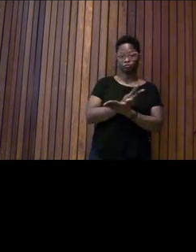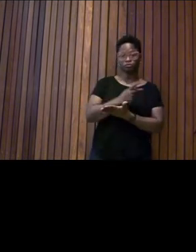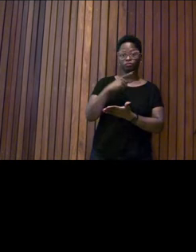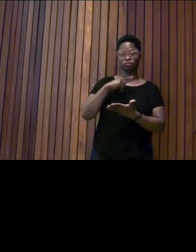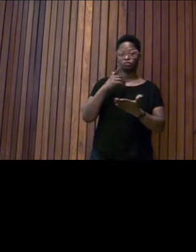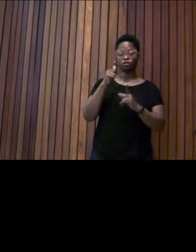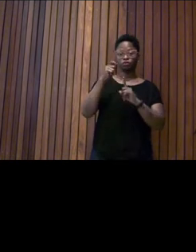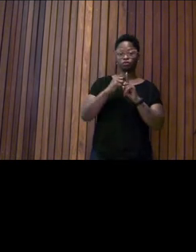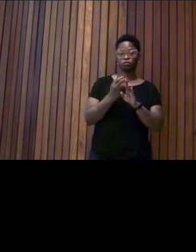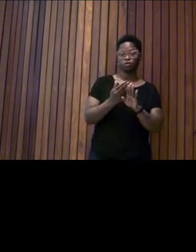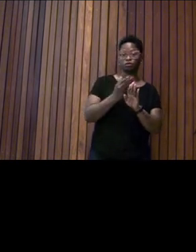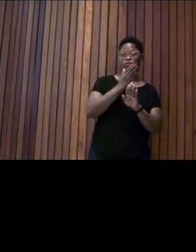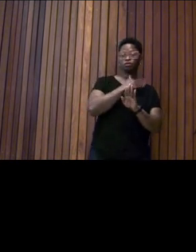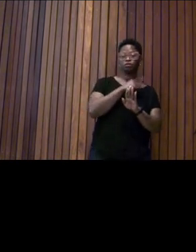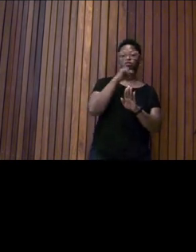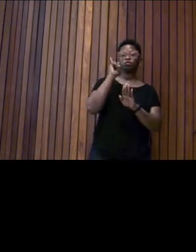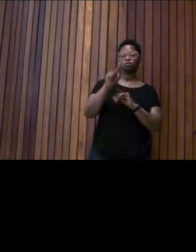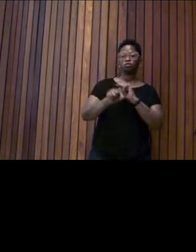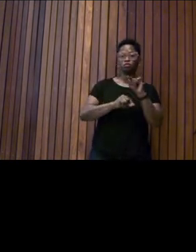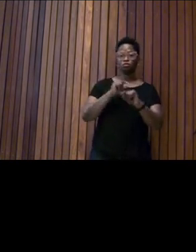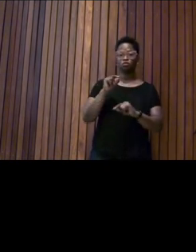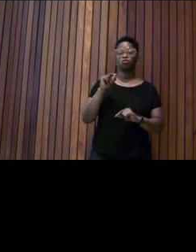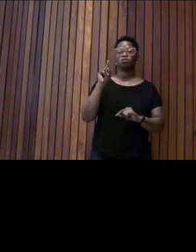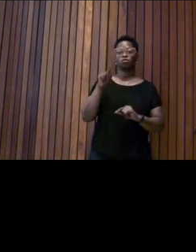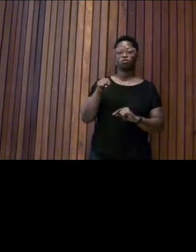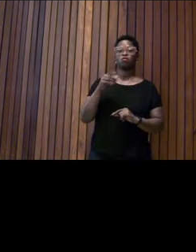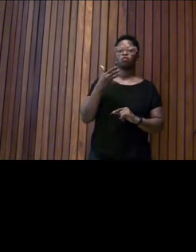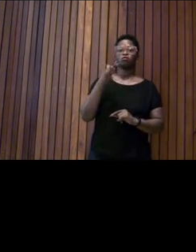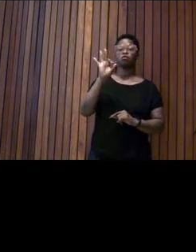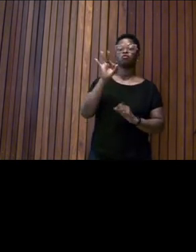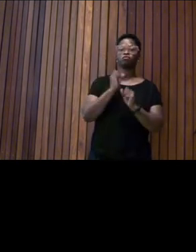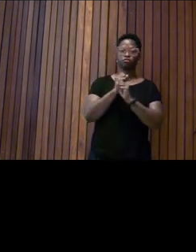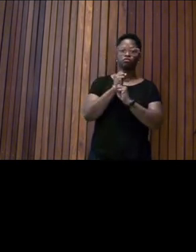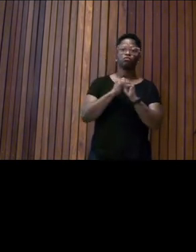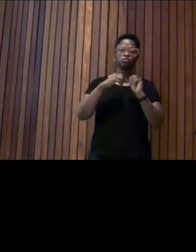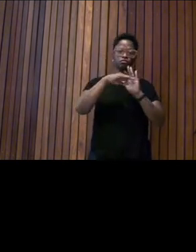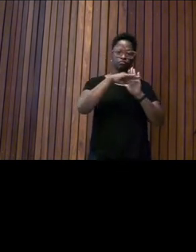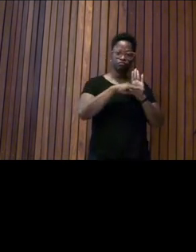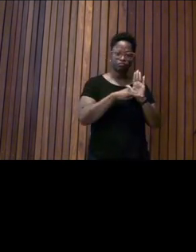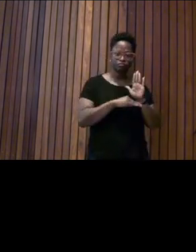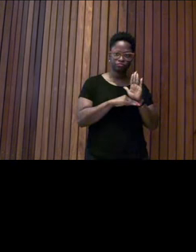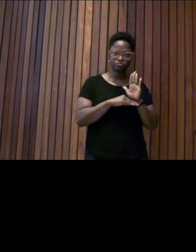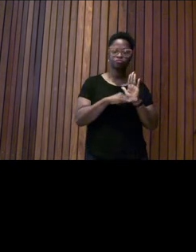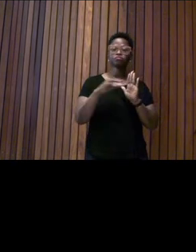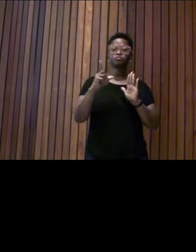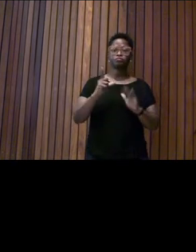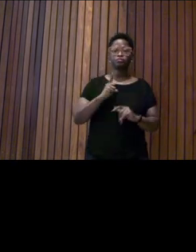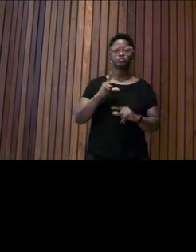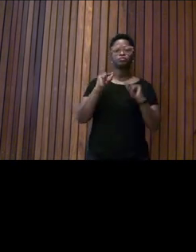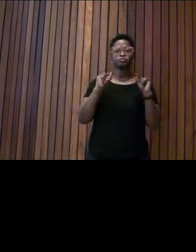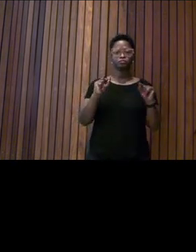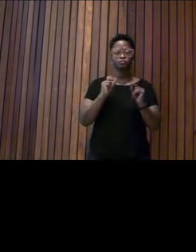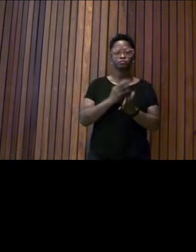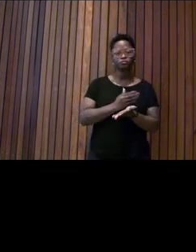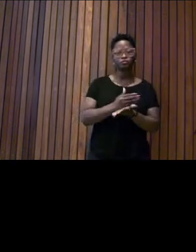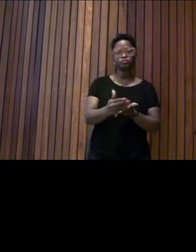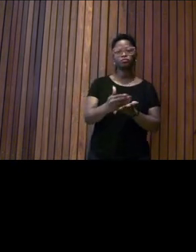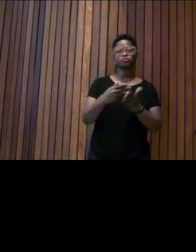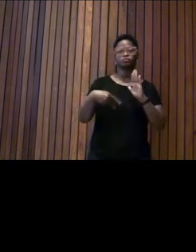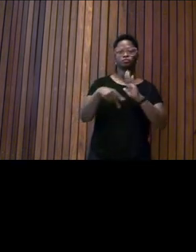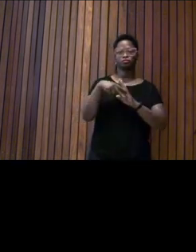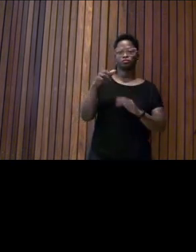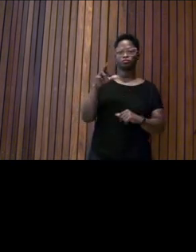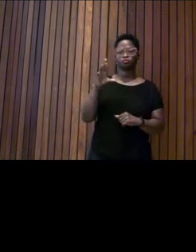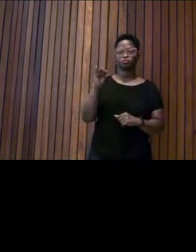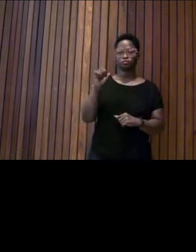menos um mês atrás, né, que foi alusiva aos 10 anos do programa, que teve aí, né, no início, né, o próprio Marcos José,